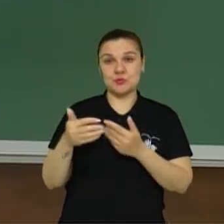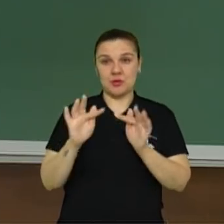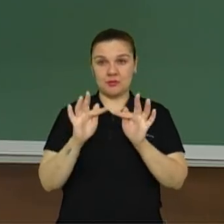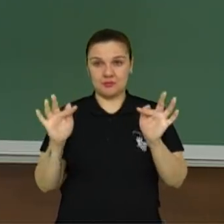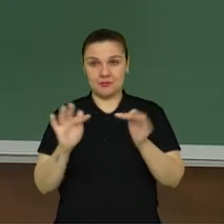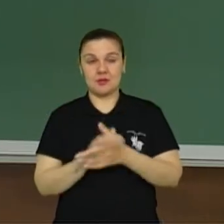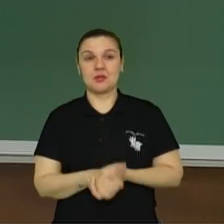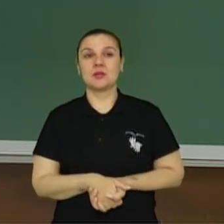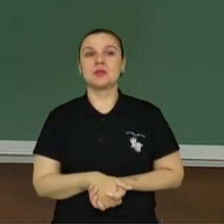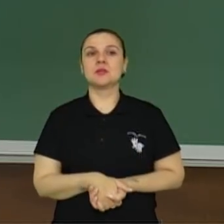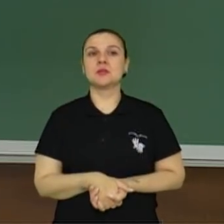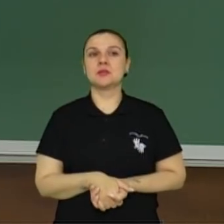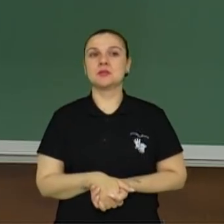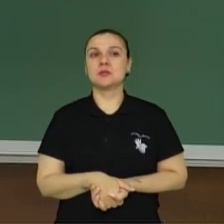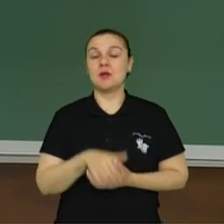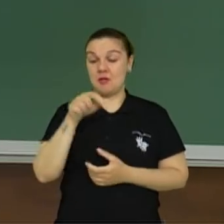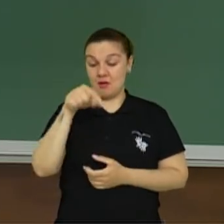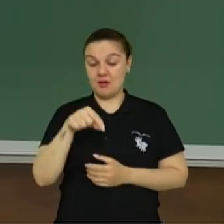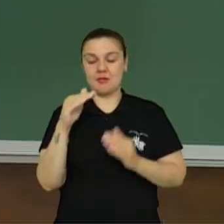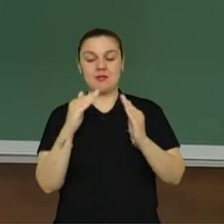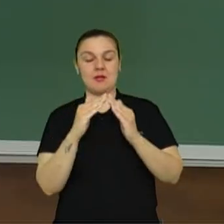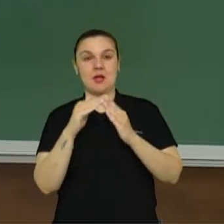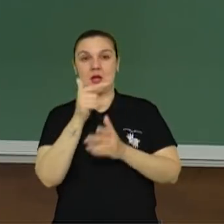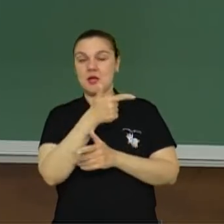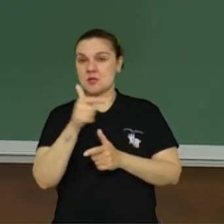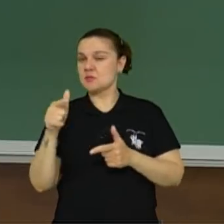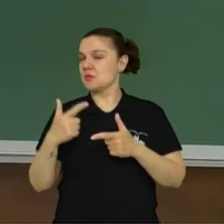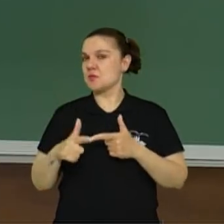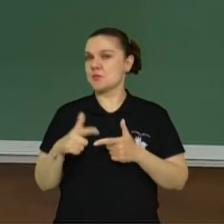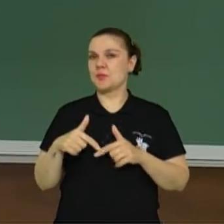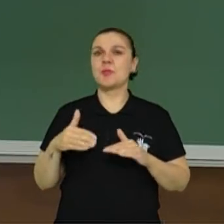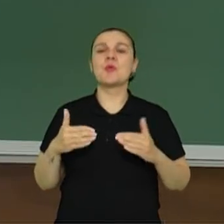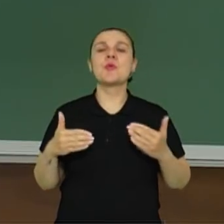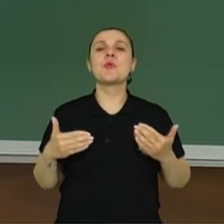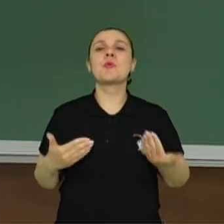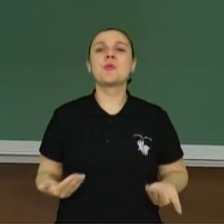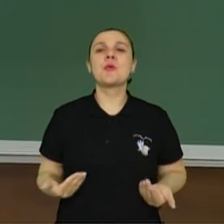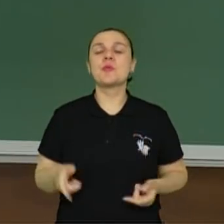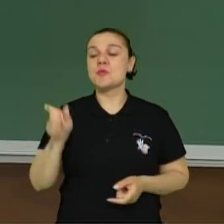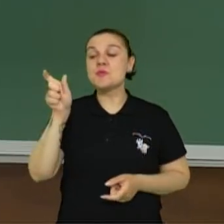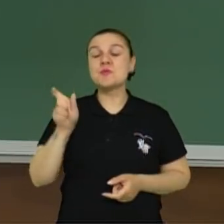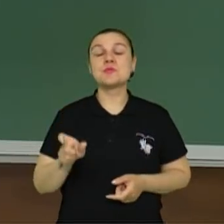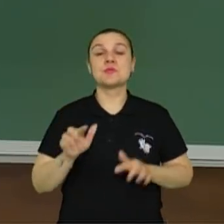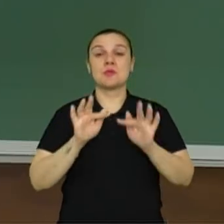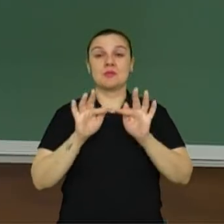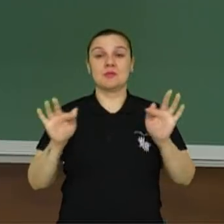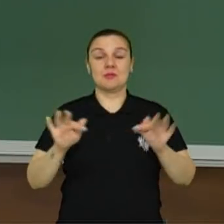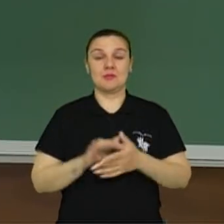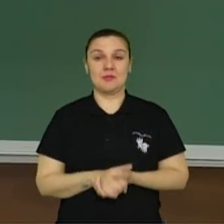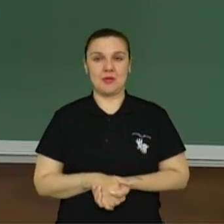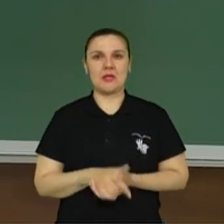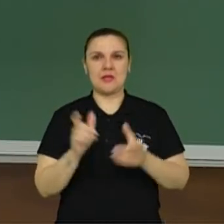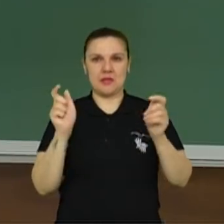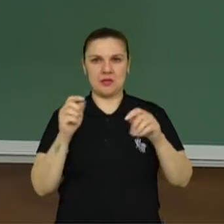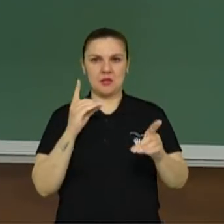frase, né? Então, aqui em casa não temos esse problema. Mas qual seria então o sujeito dessa frase? É possível? Se